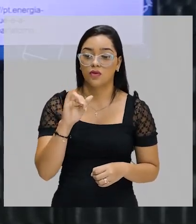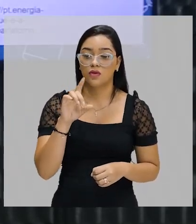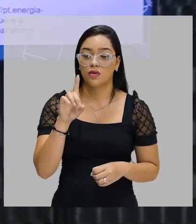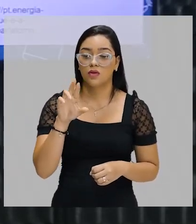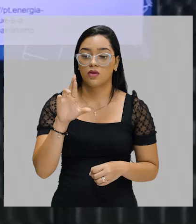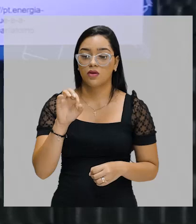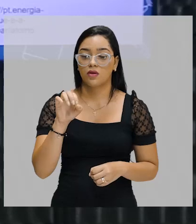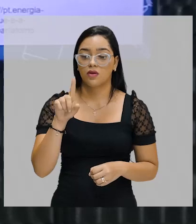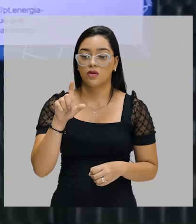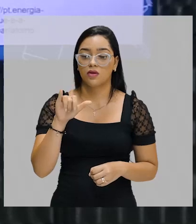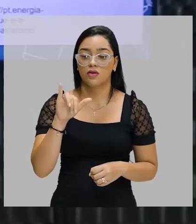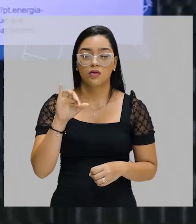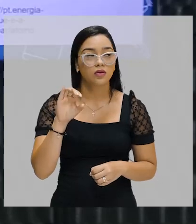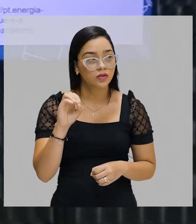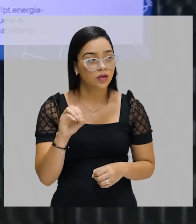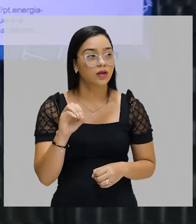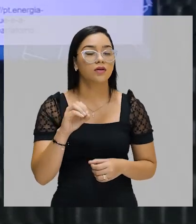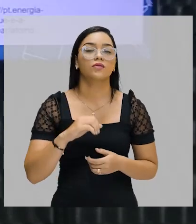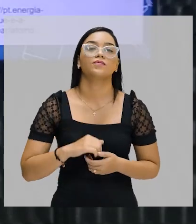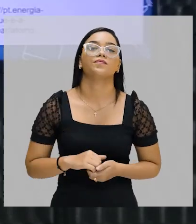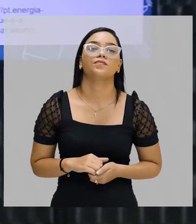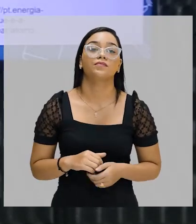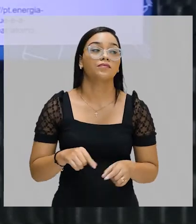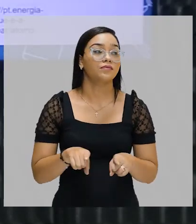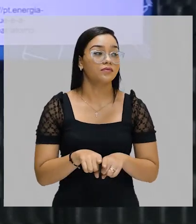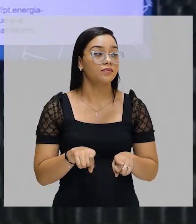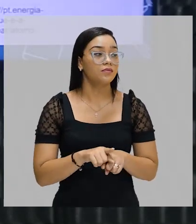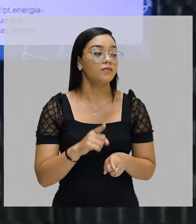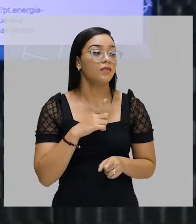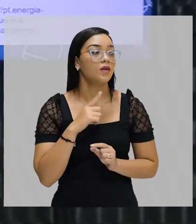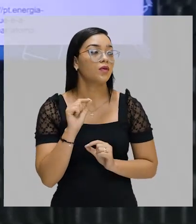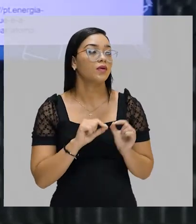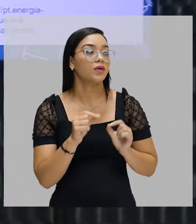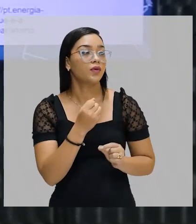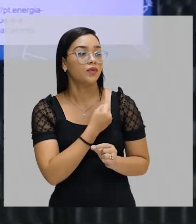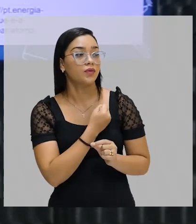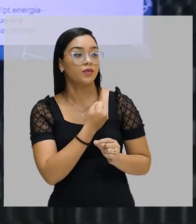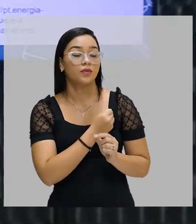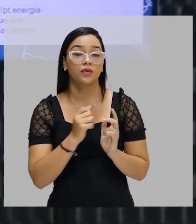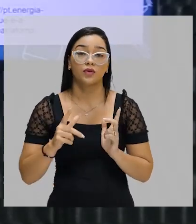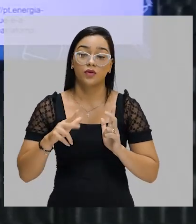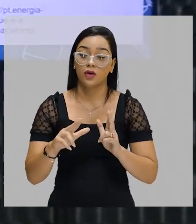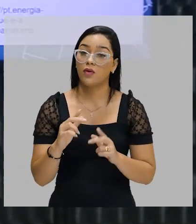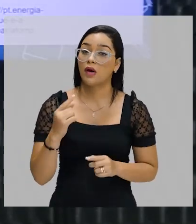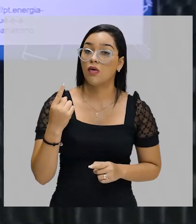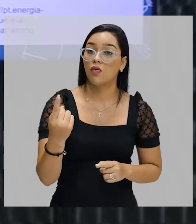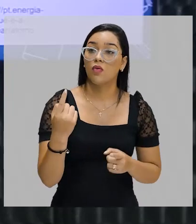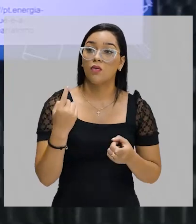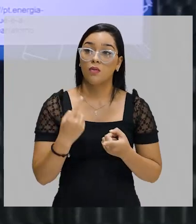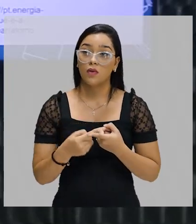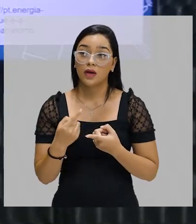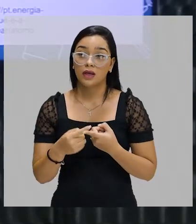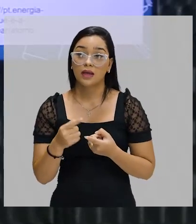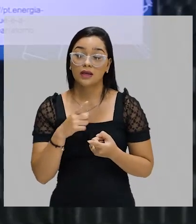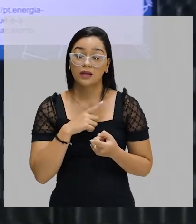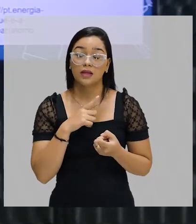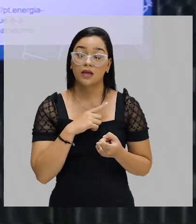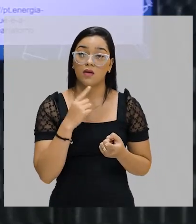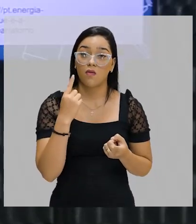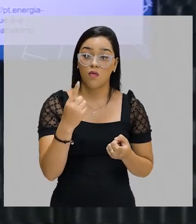O hidrogênio, certo? Ele tem o número atômico igual a 1, porque ele tem